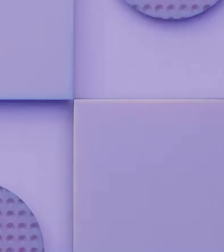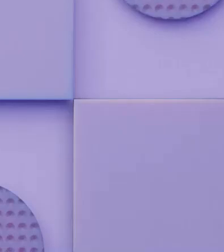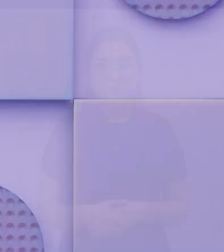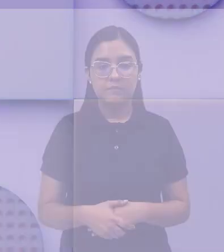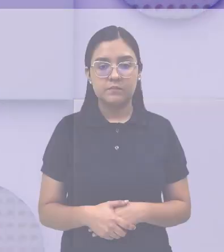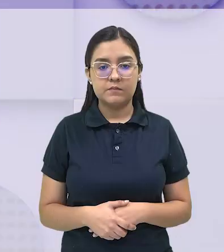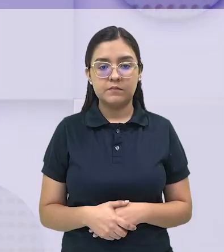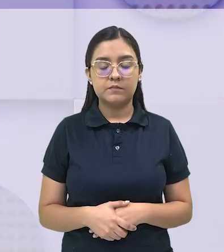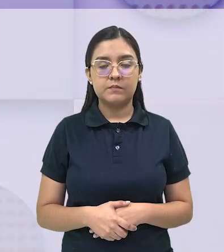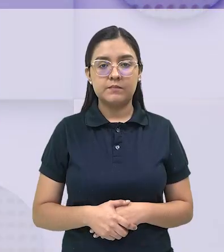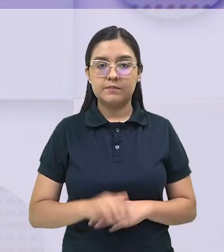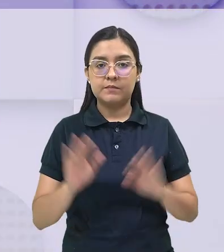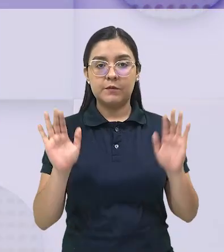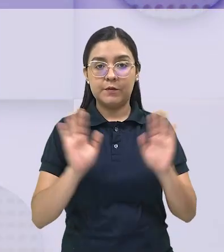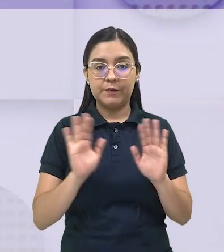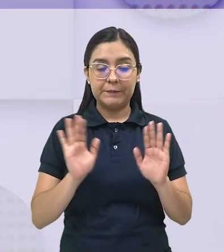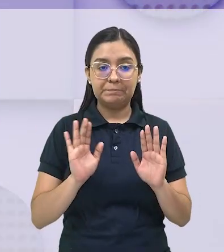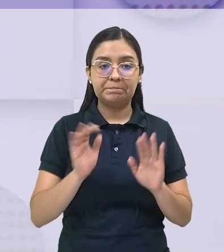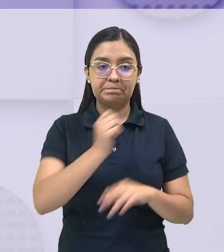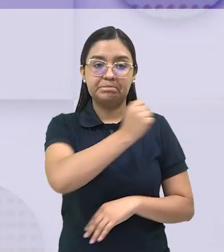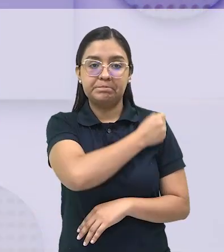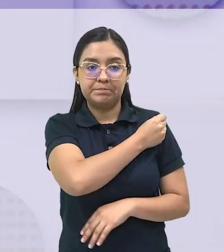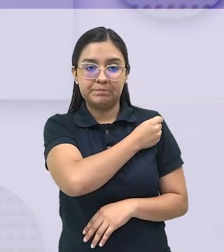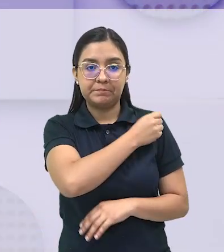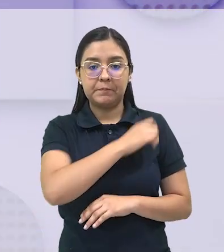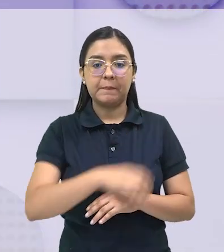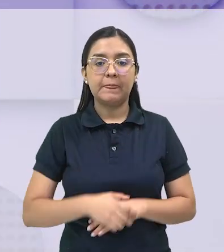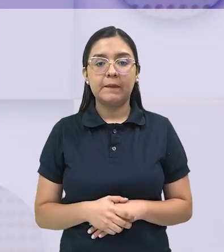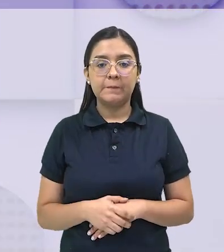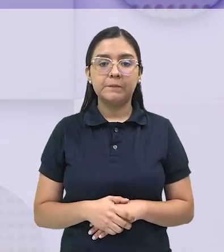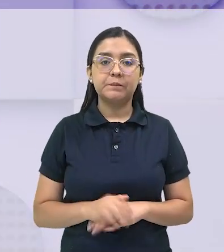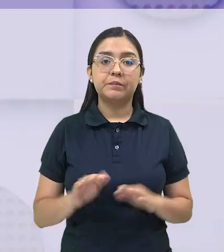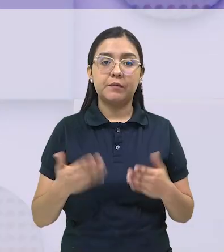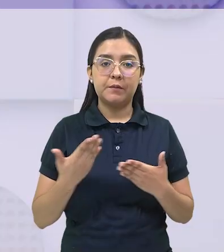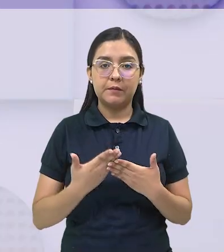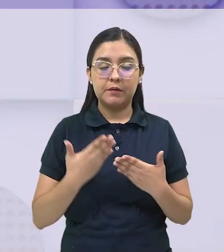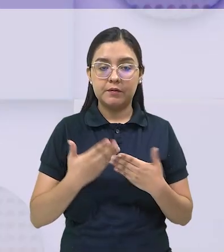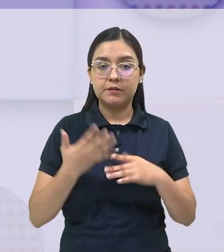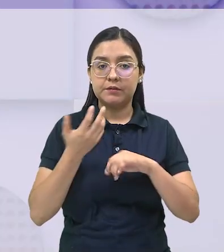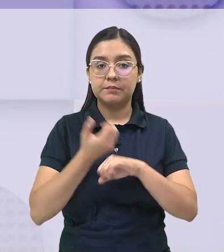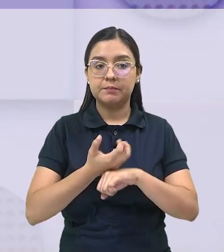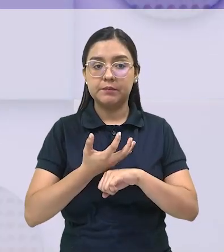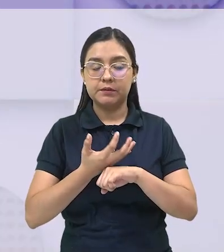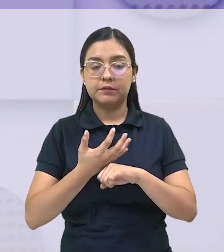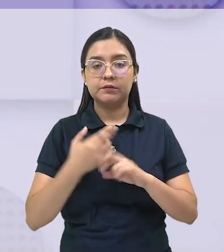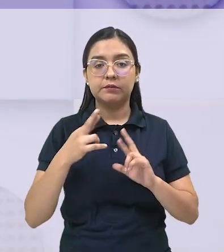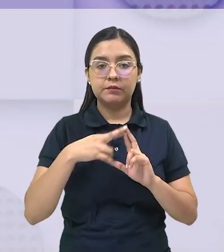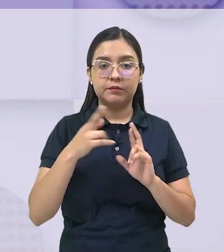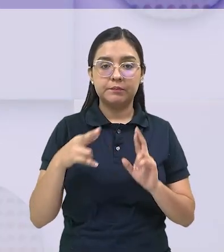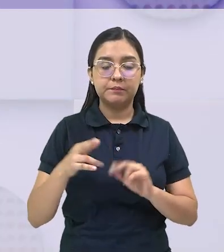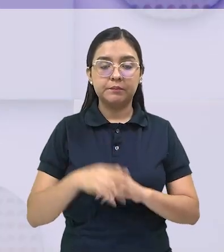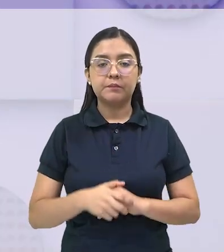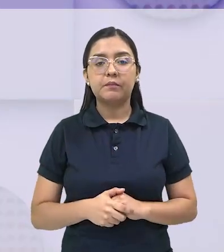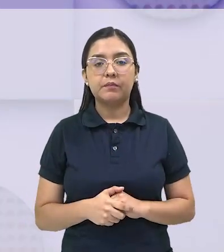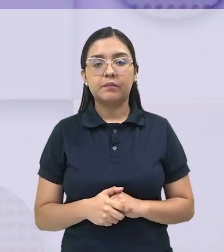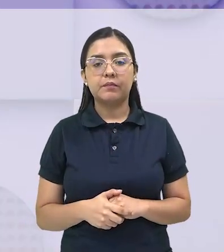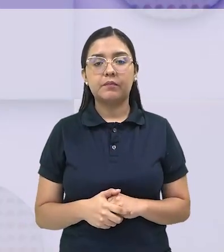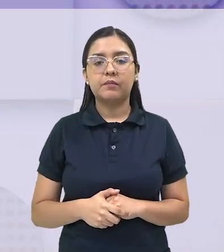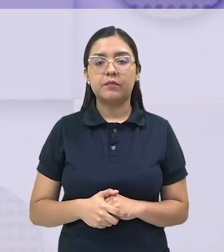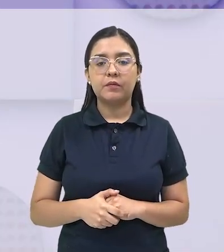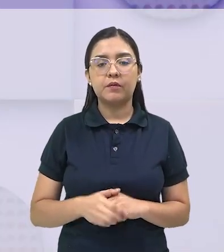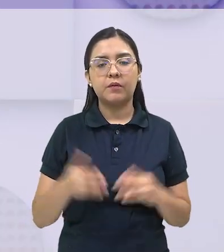Olá, alunos do 8º ano do ensino fundamental, vamos para mais uma aula de ensino religioso. Hoje nós